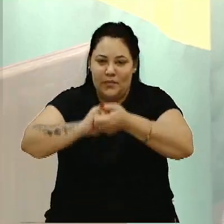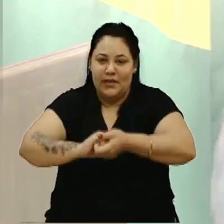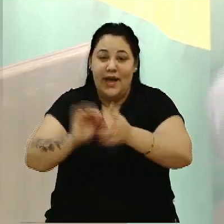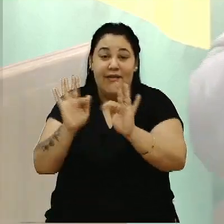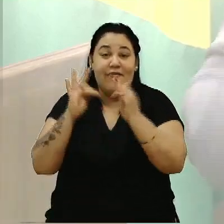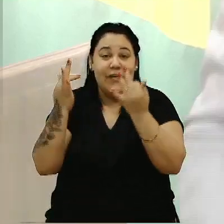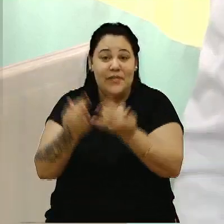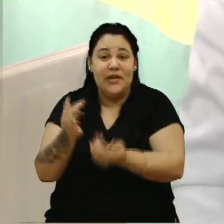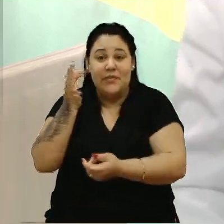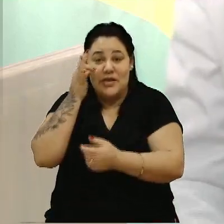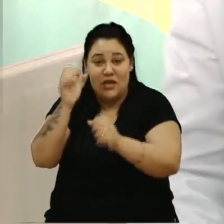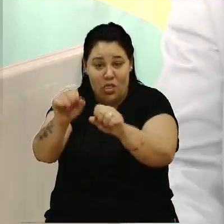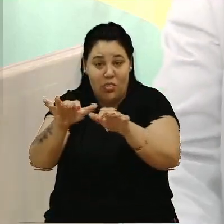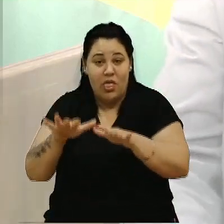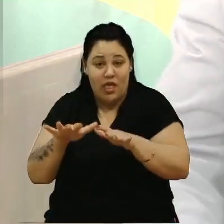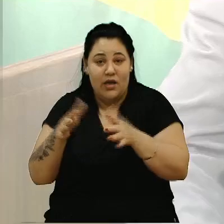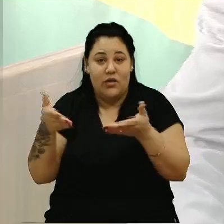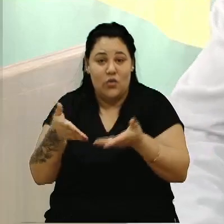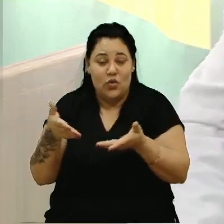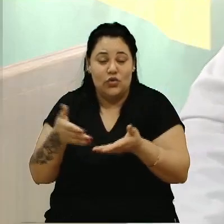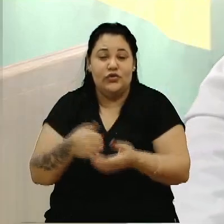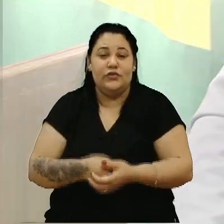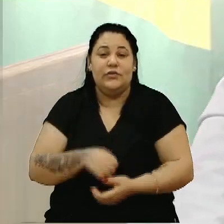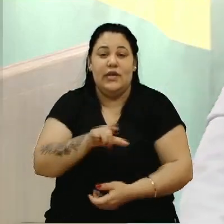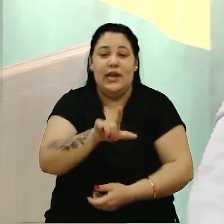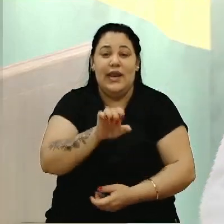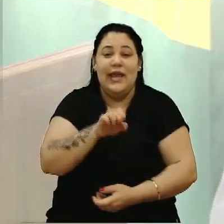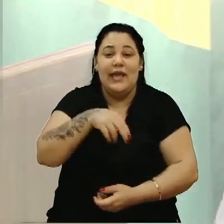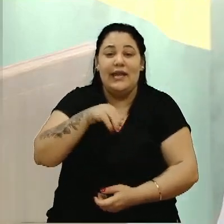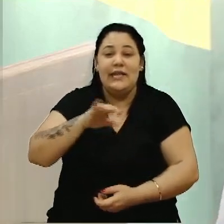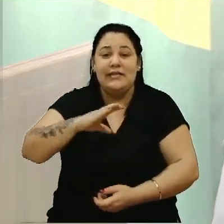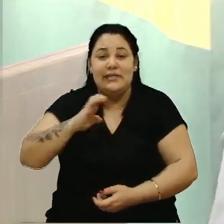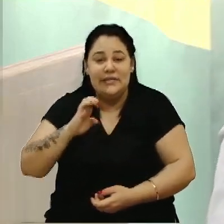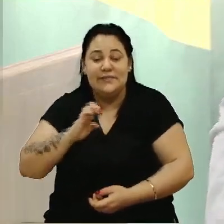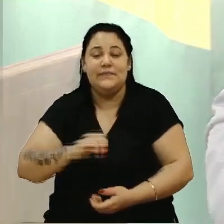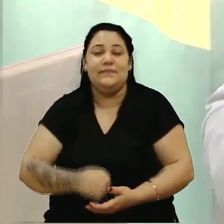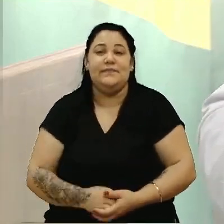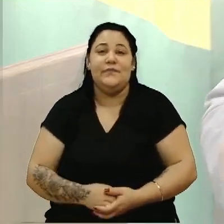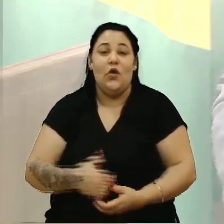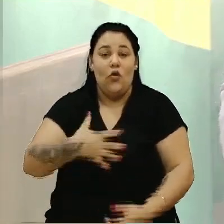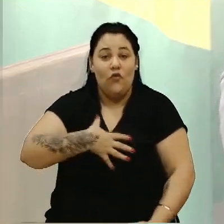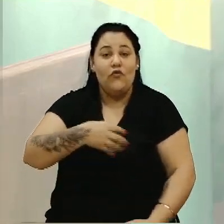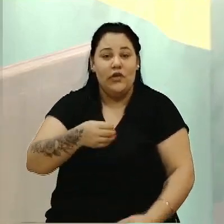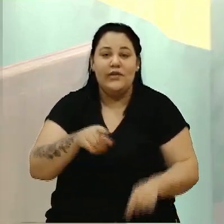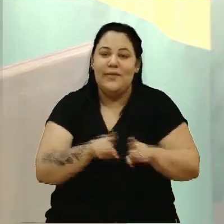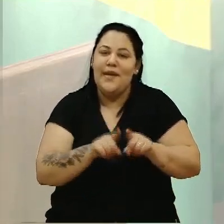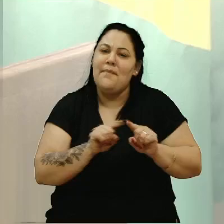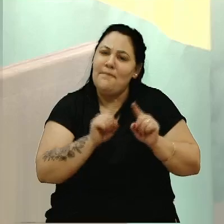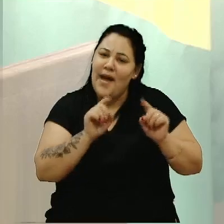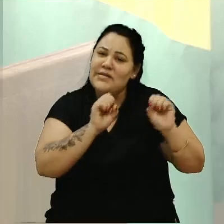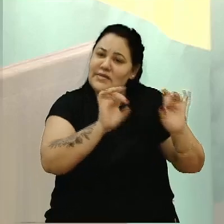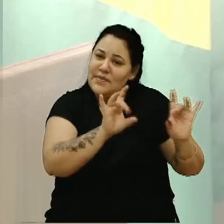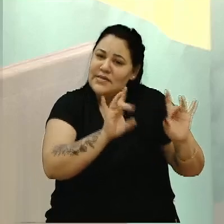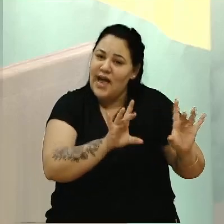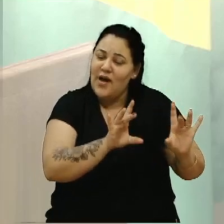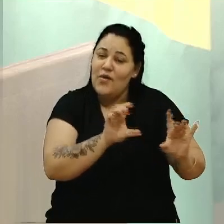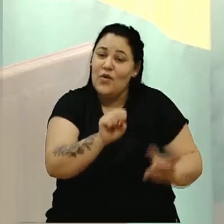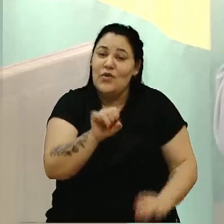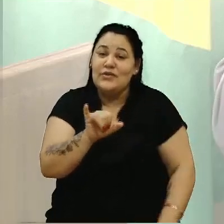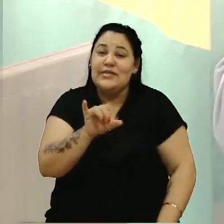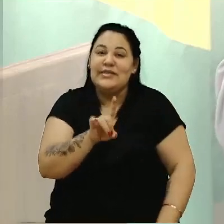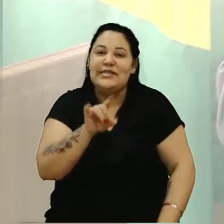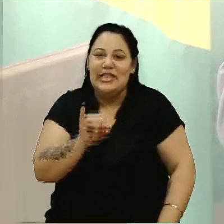aqui, a dona Lenice, né? Os filhos, mas em especial o Cid,